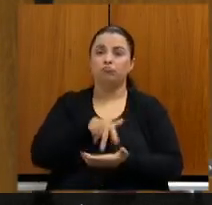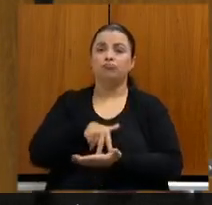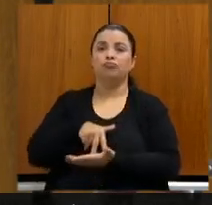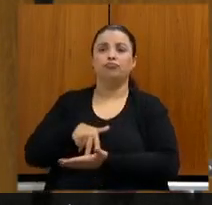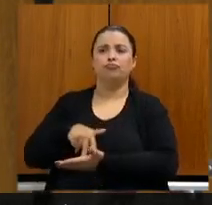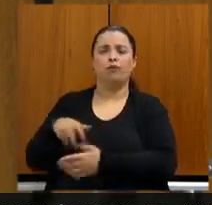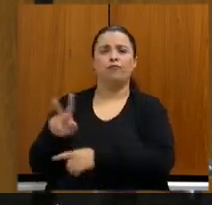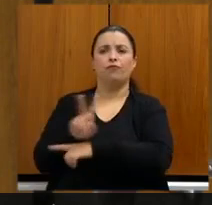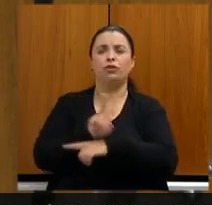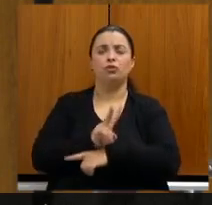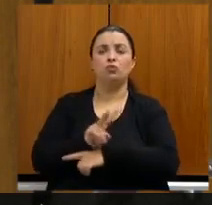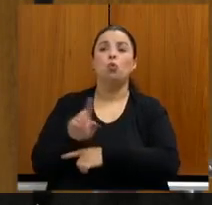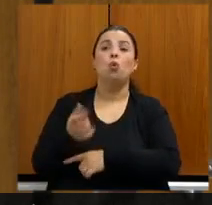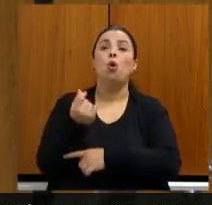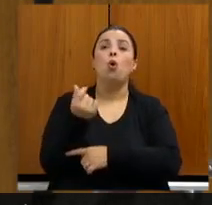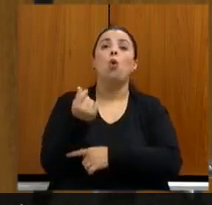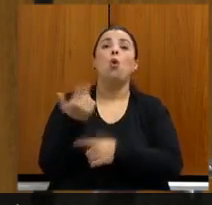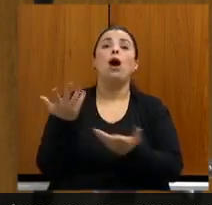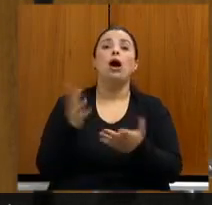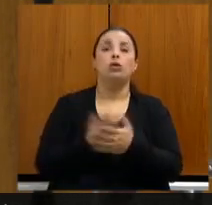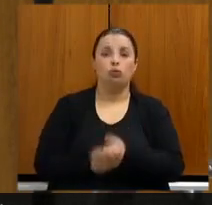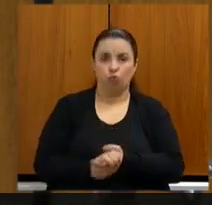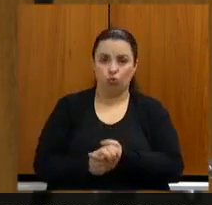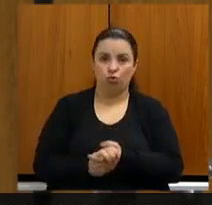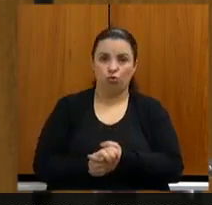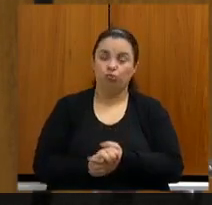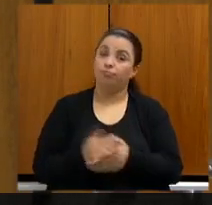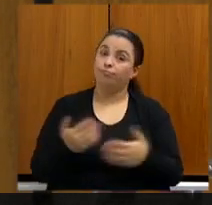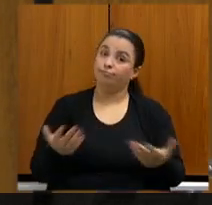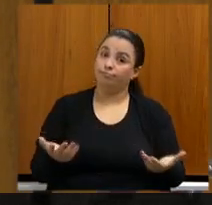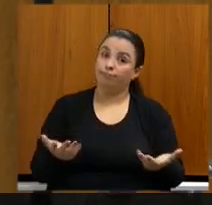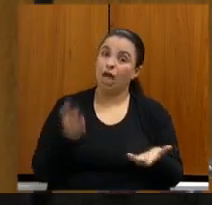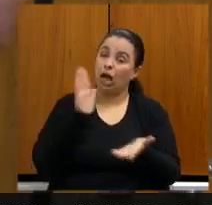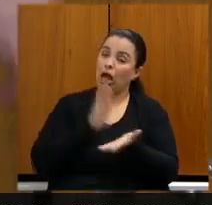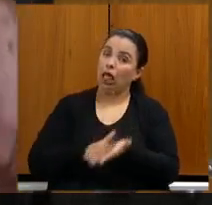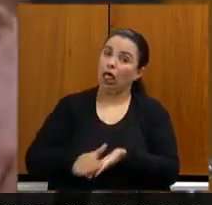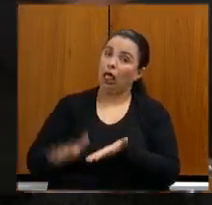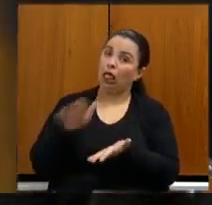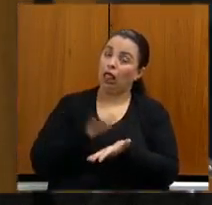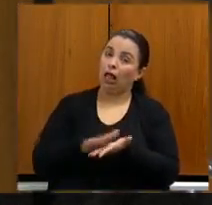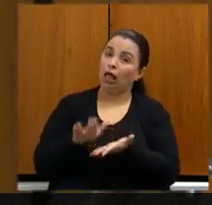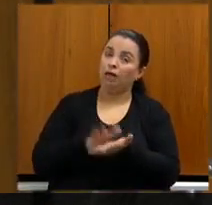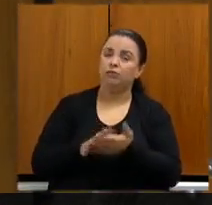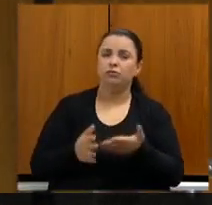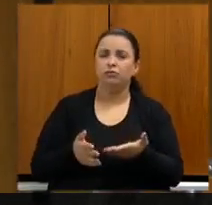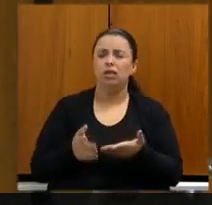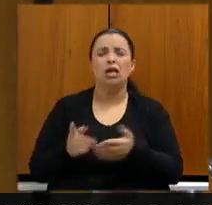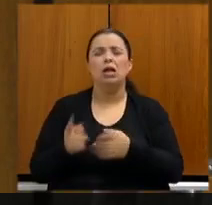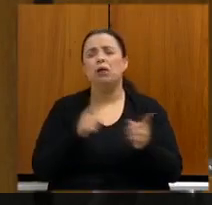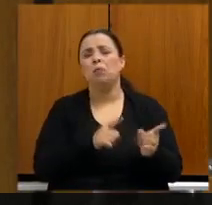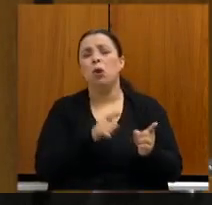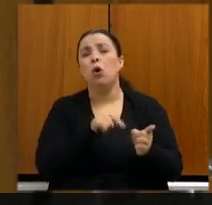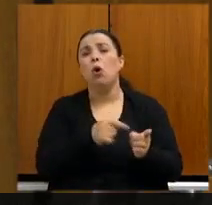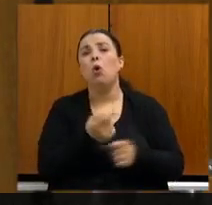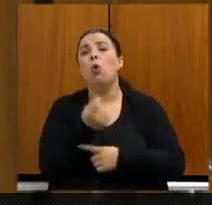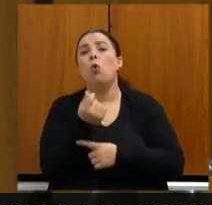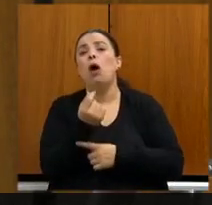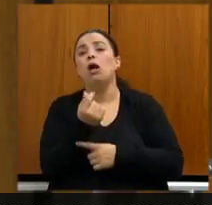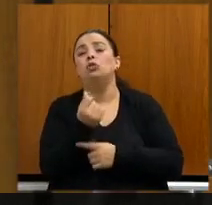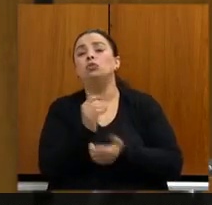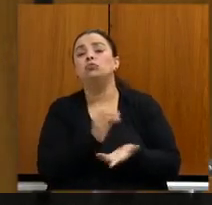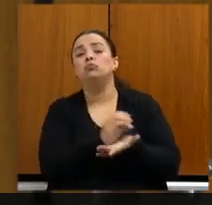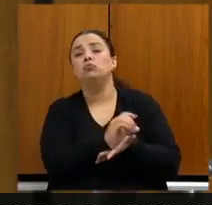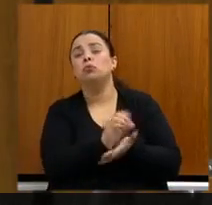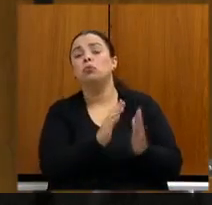espelho uma Tropa de Xote é tudo isso né E ao mesmo tempo quanto de dinheiro está sendo investido na área da moradia porque talvez